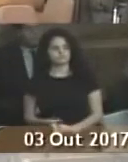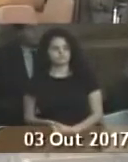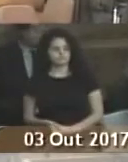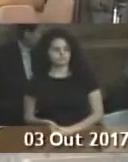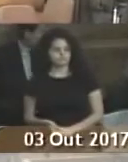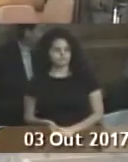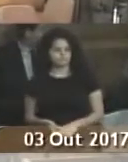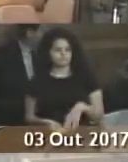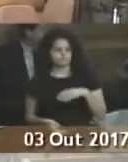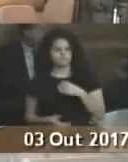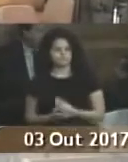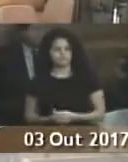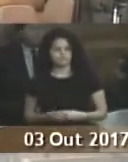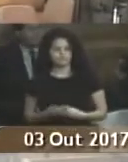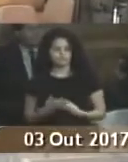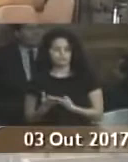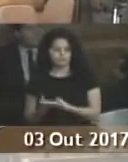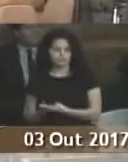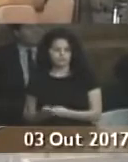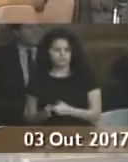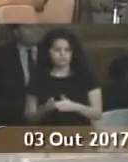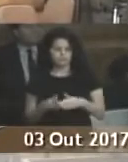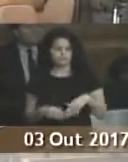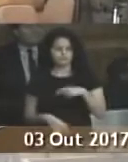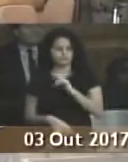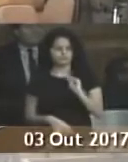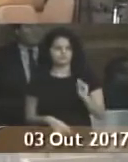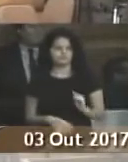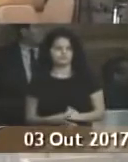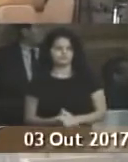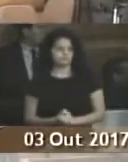Zé Augusto que retome a presidência.